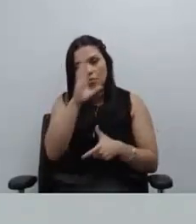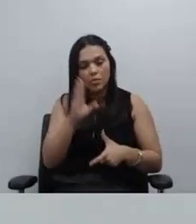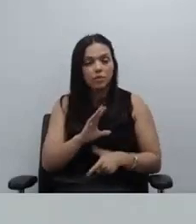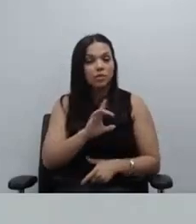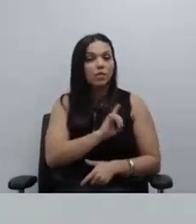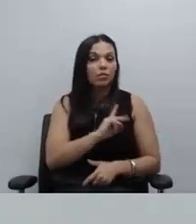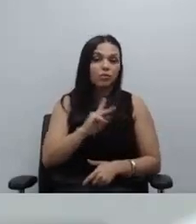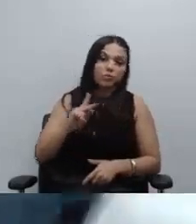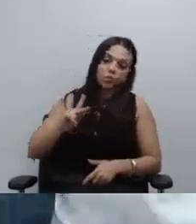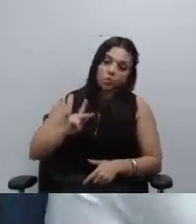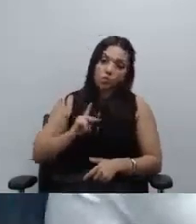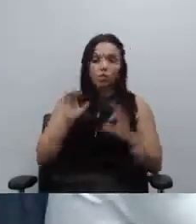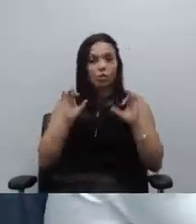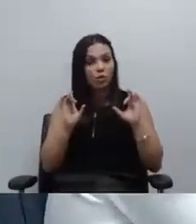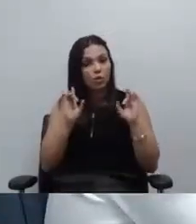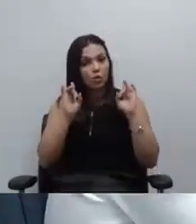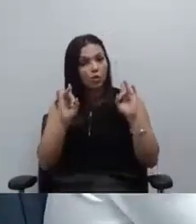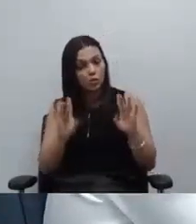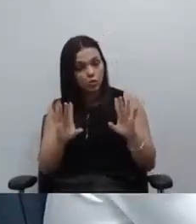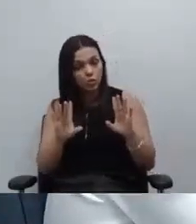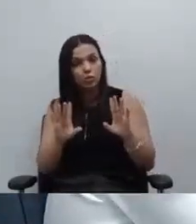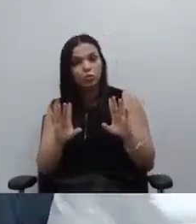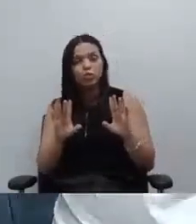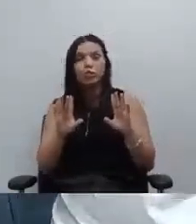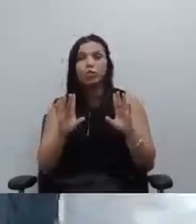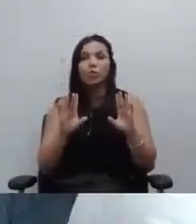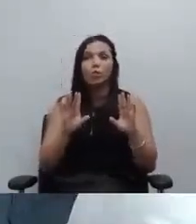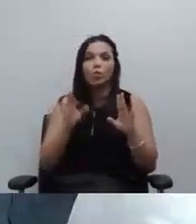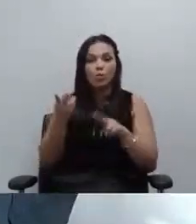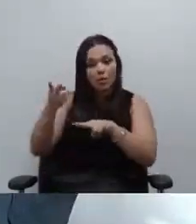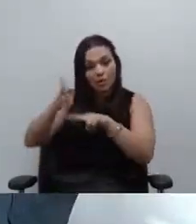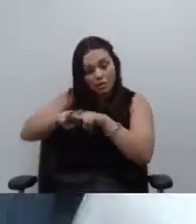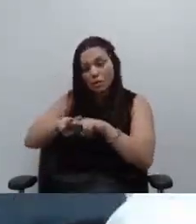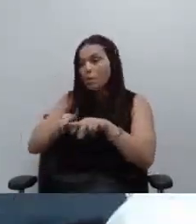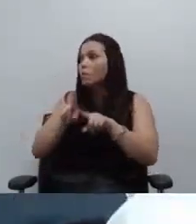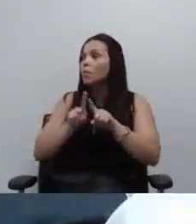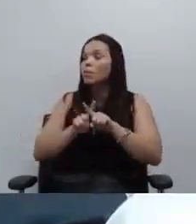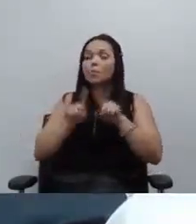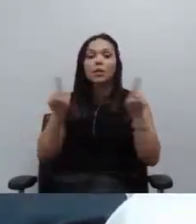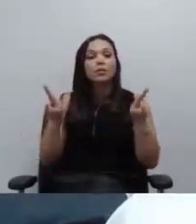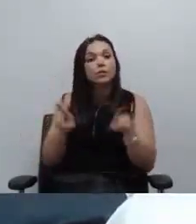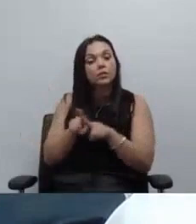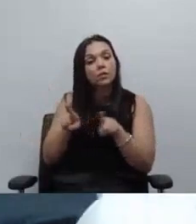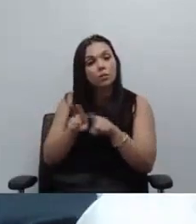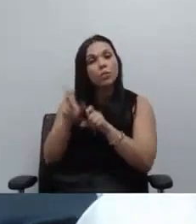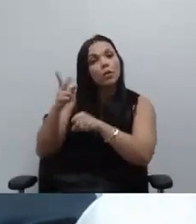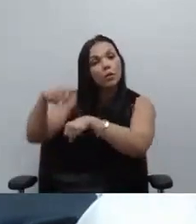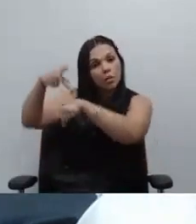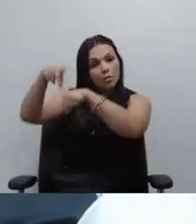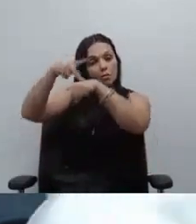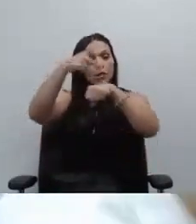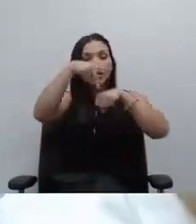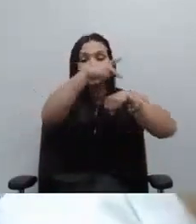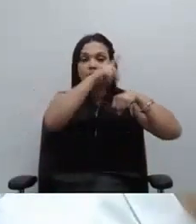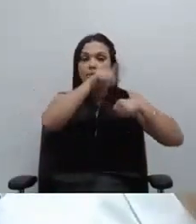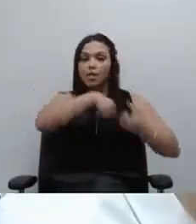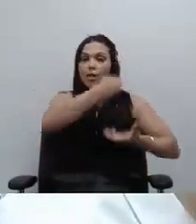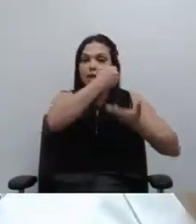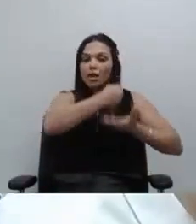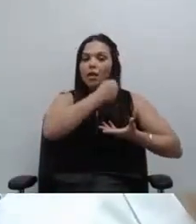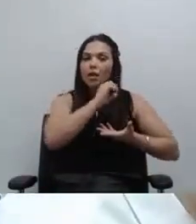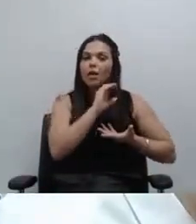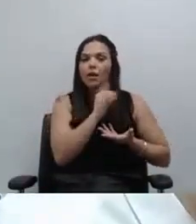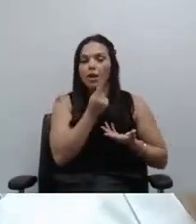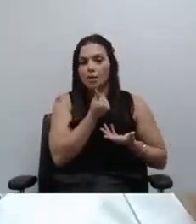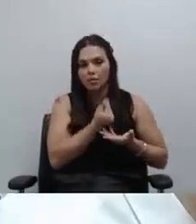não apenas trazer um panorama do fenômeno do hiperencarceramento, verificado em alguns países capitalistas ocidentais, especialmente